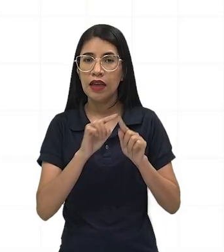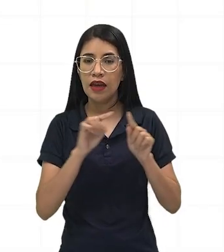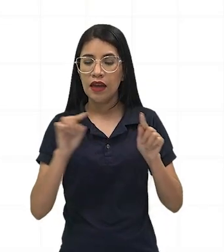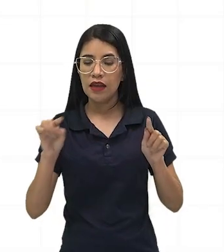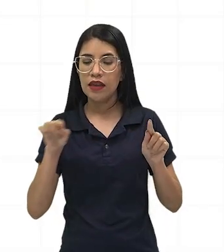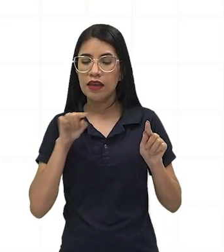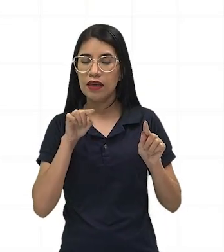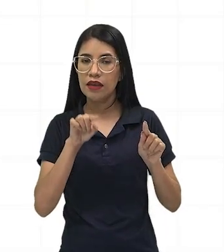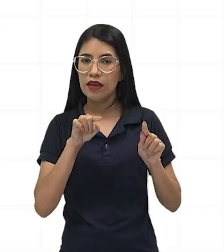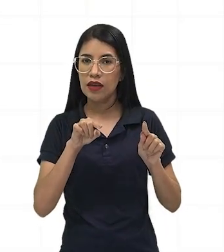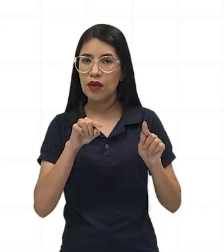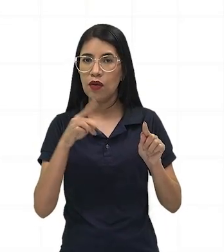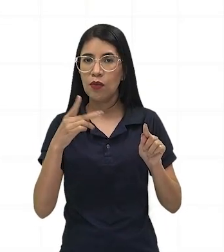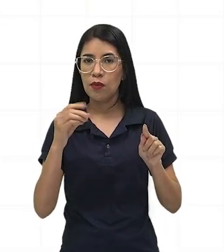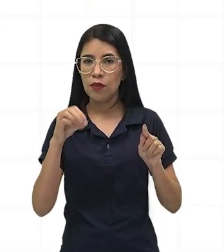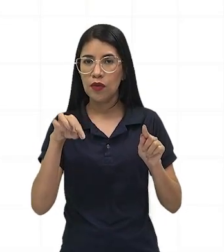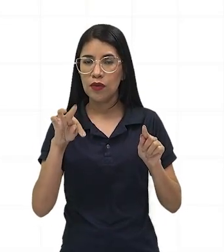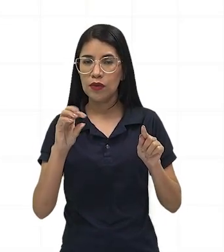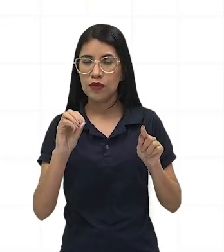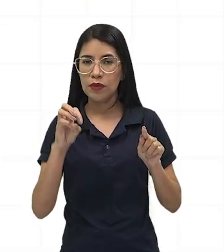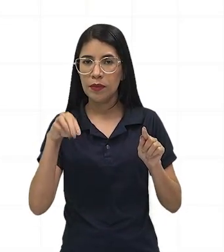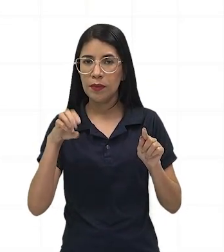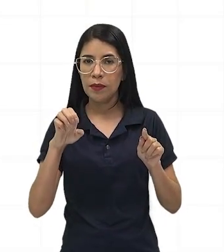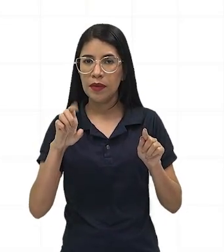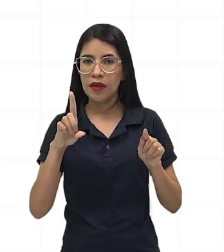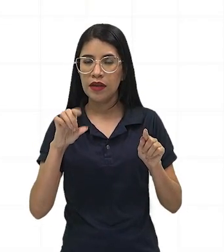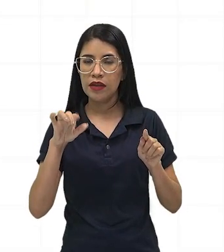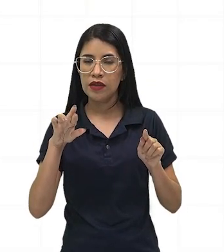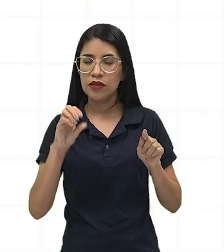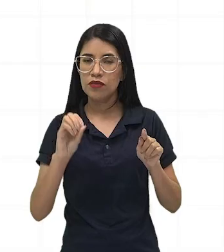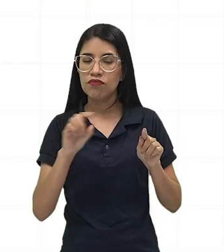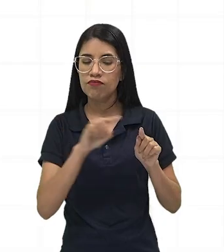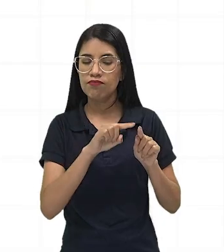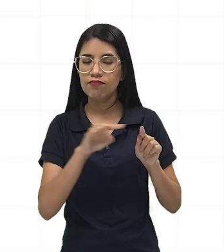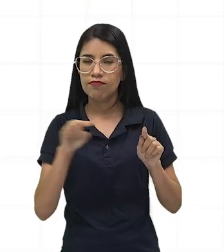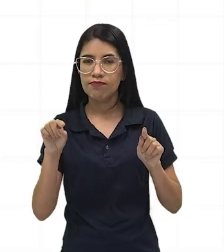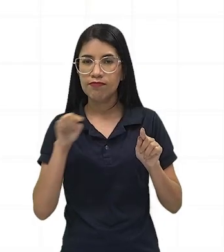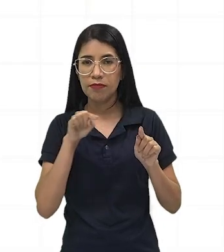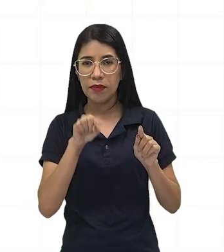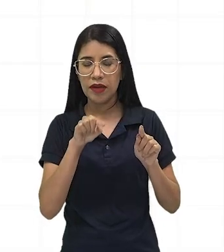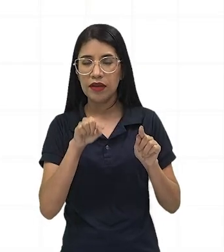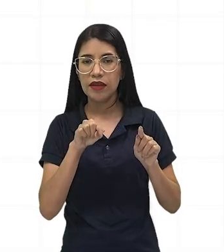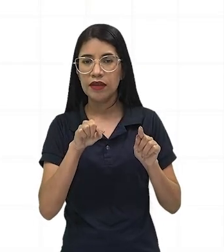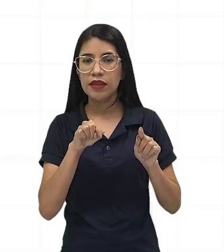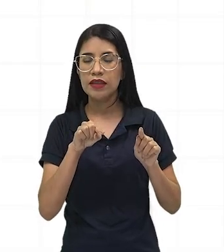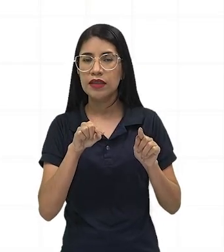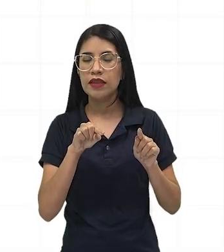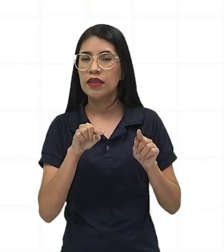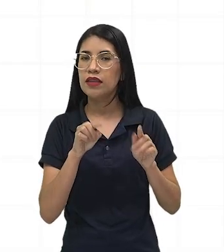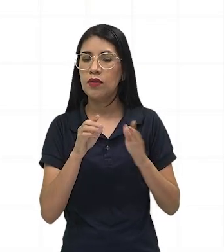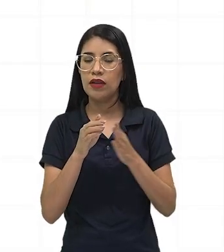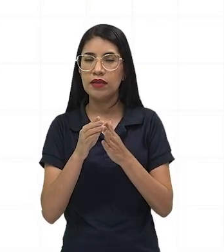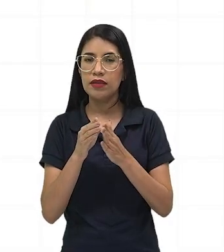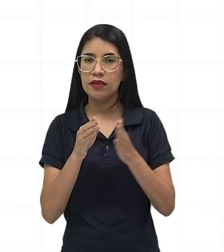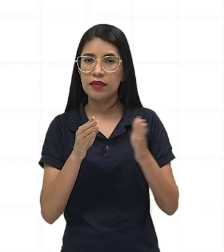dele, significa que eu dividi esse meu